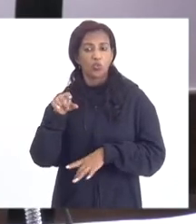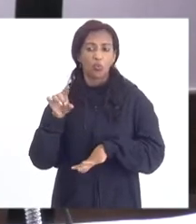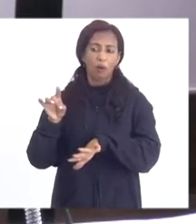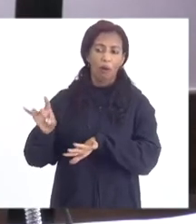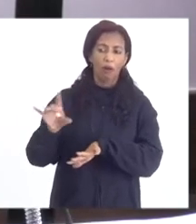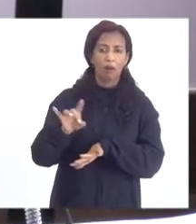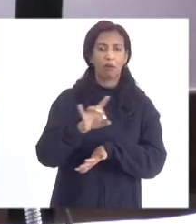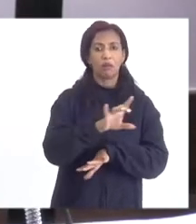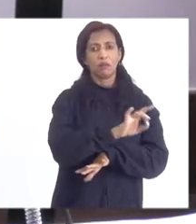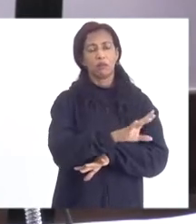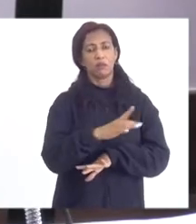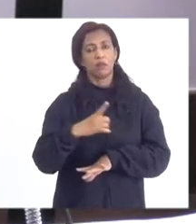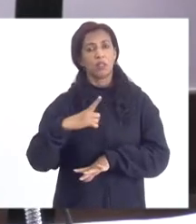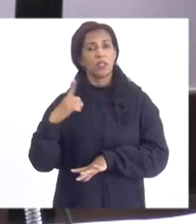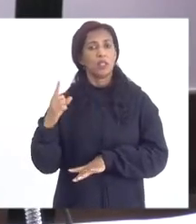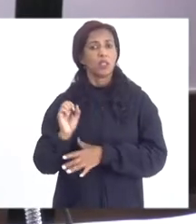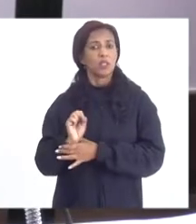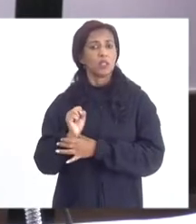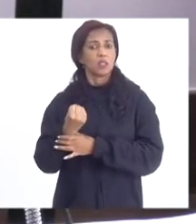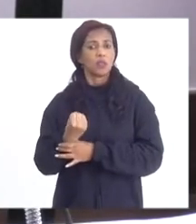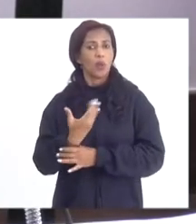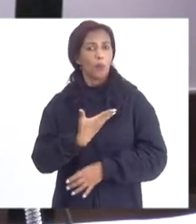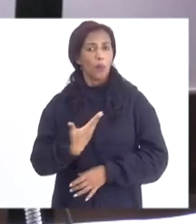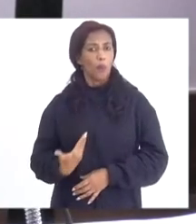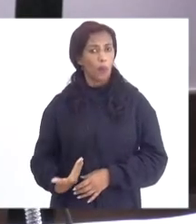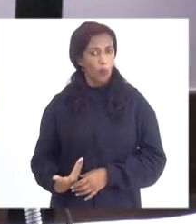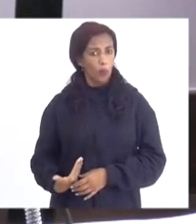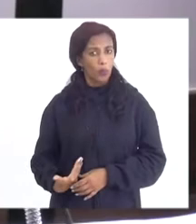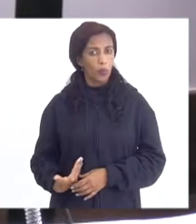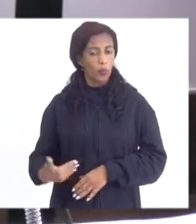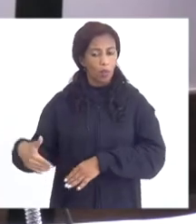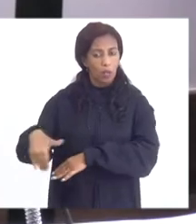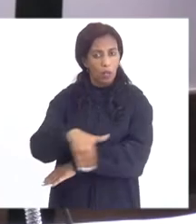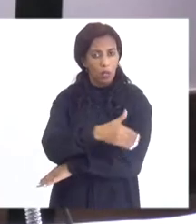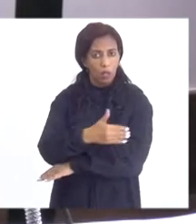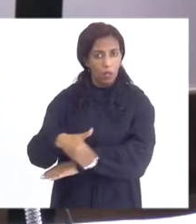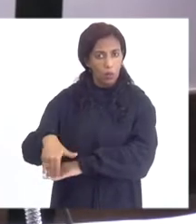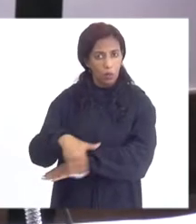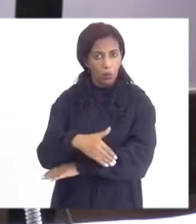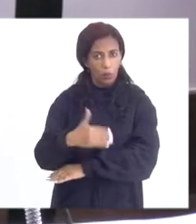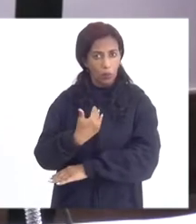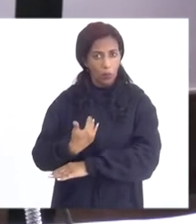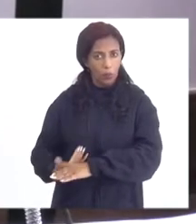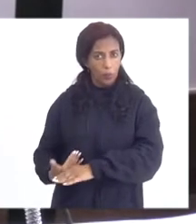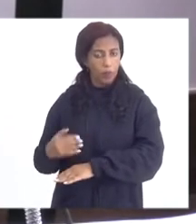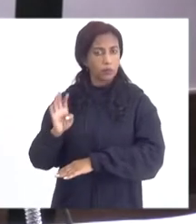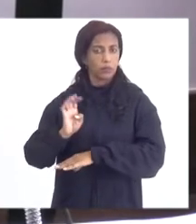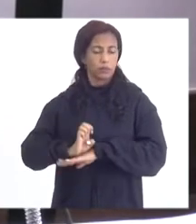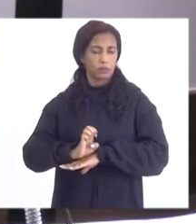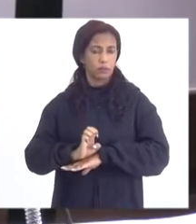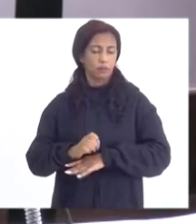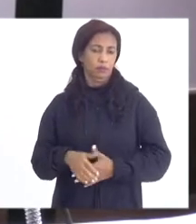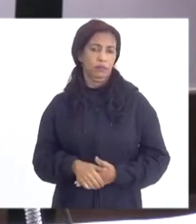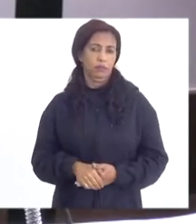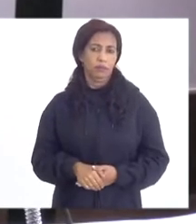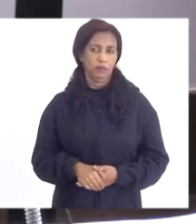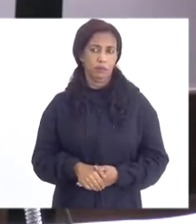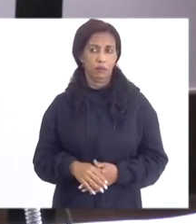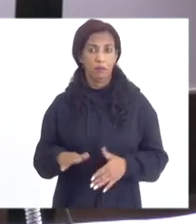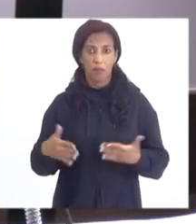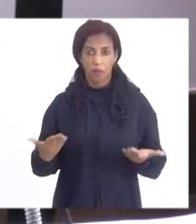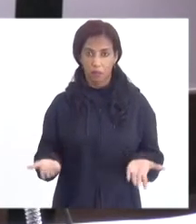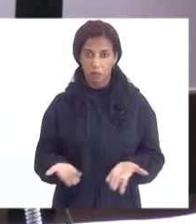Né? E quem tem que dar segurança pública no logradouro público é o Estado. Tanto